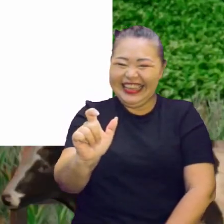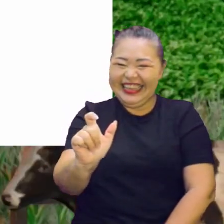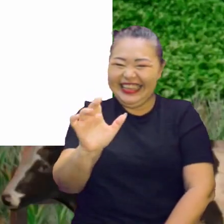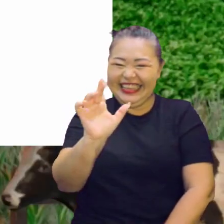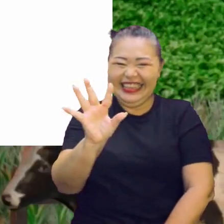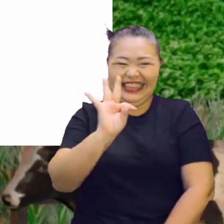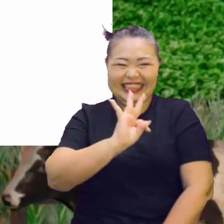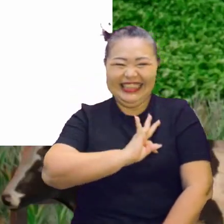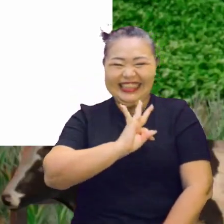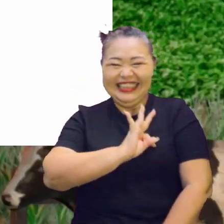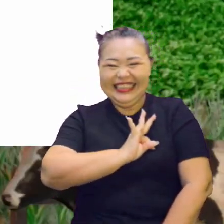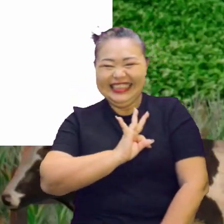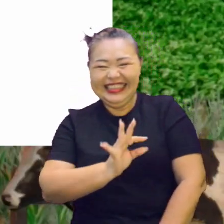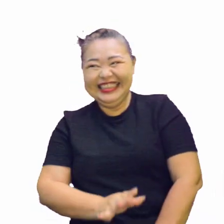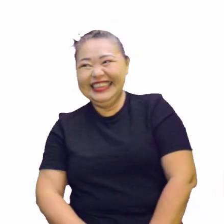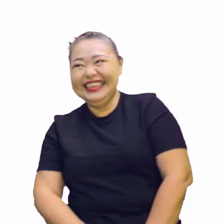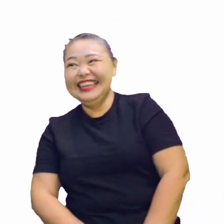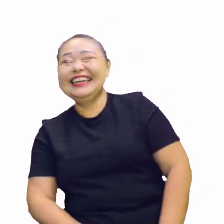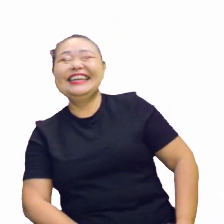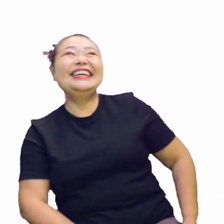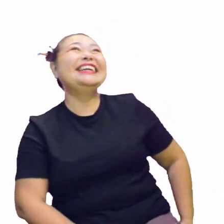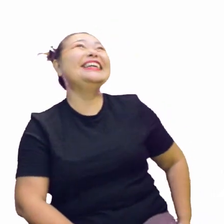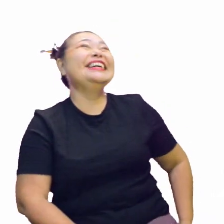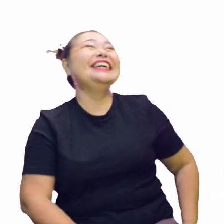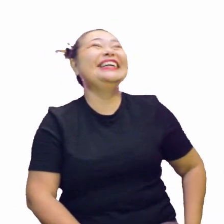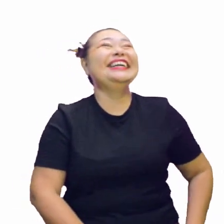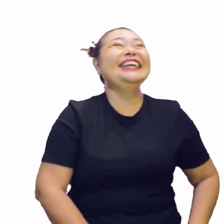bom? Minha diretora, joga na tela.